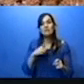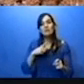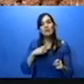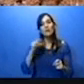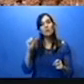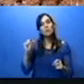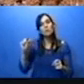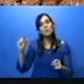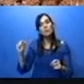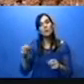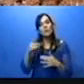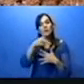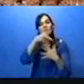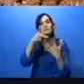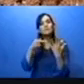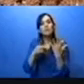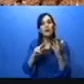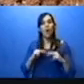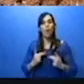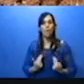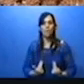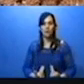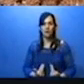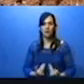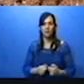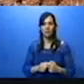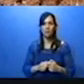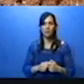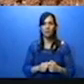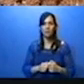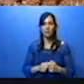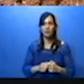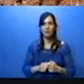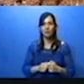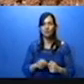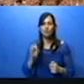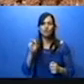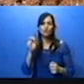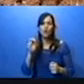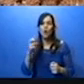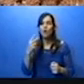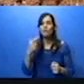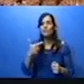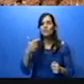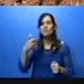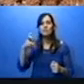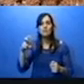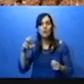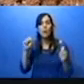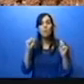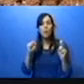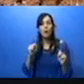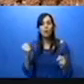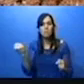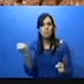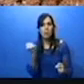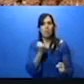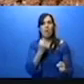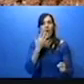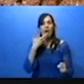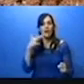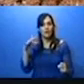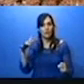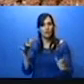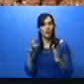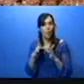espécies provocam danos aos seres humanos. Aproximadamente uns 25, que pode ter um efeito letal. Pode matar, por exemplo, crianças que